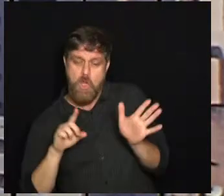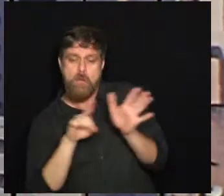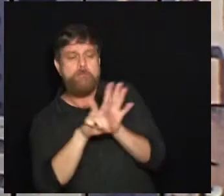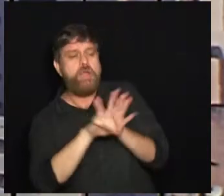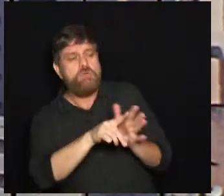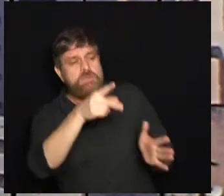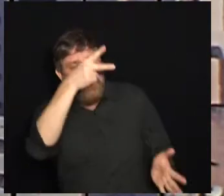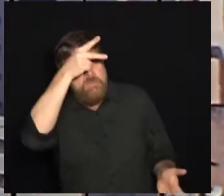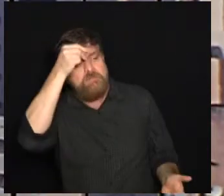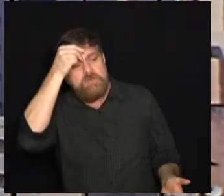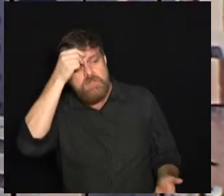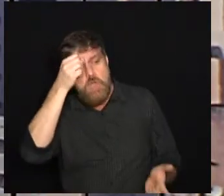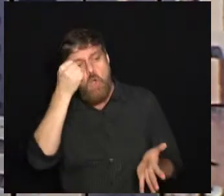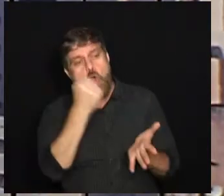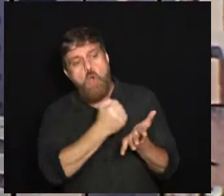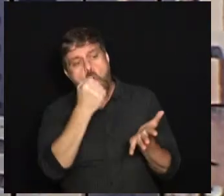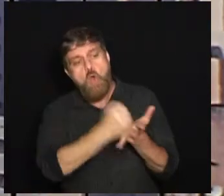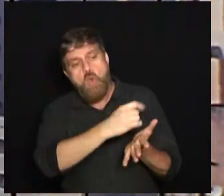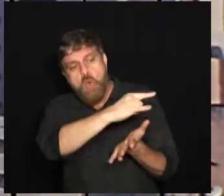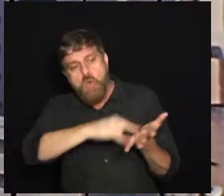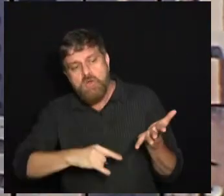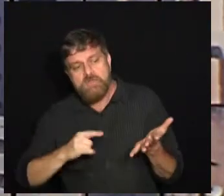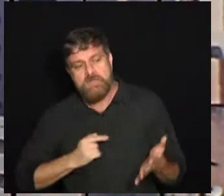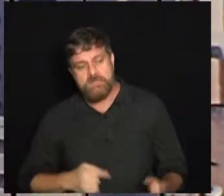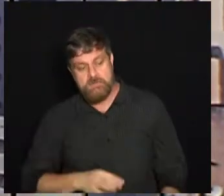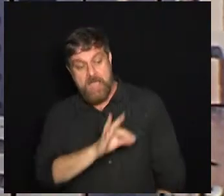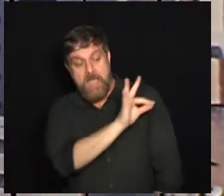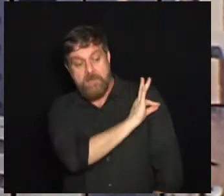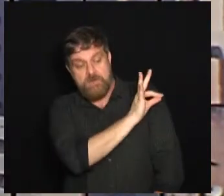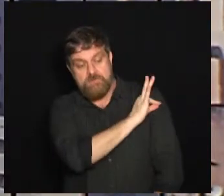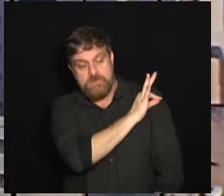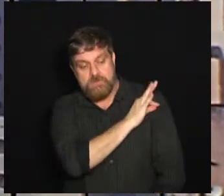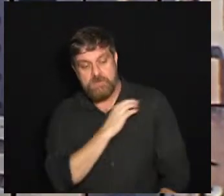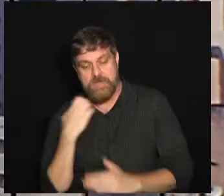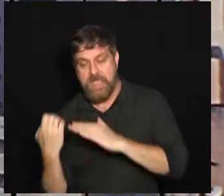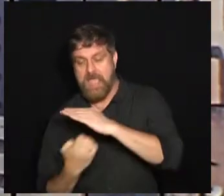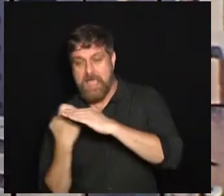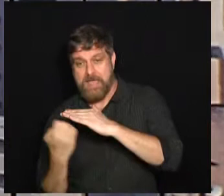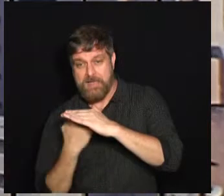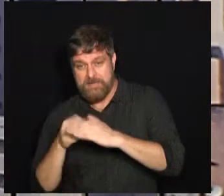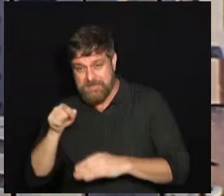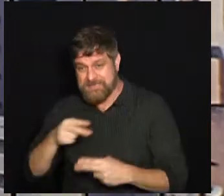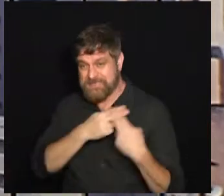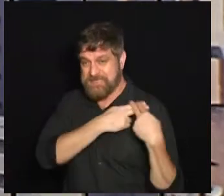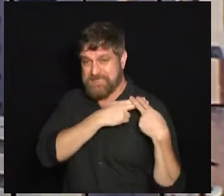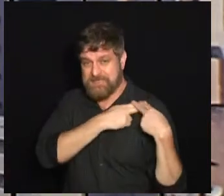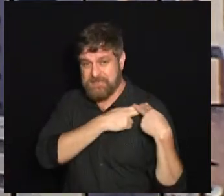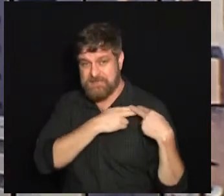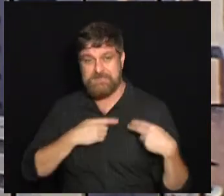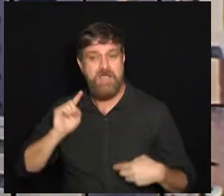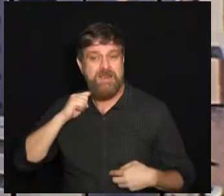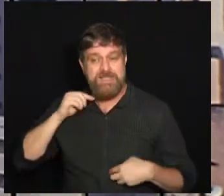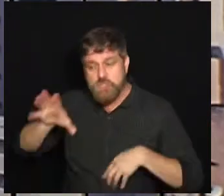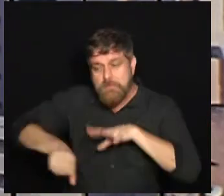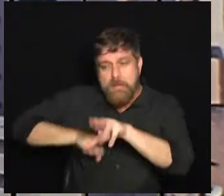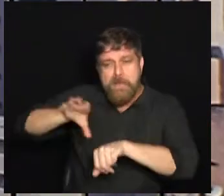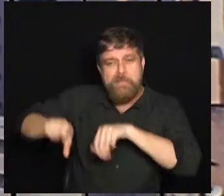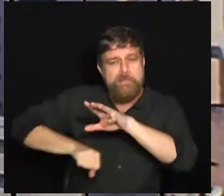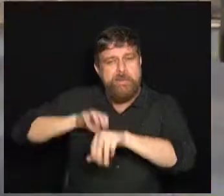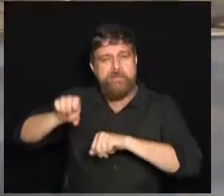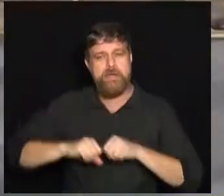sobre o contrato firmado entre a municipalidade e a empresa que realiza o recolhimento do lixo na